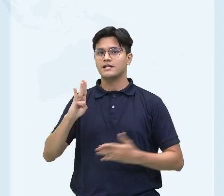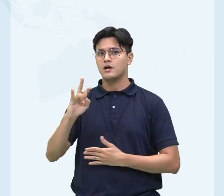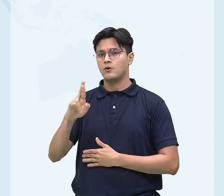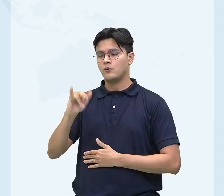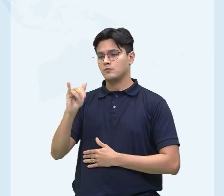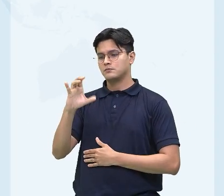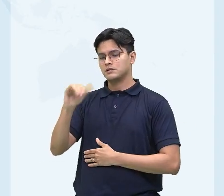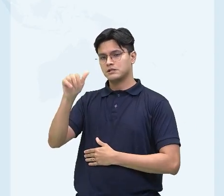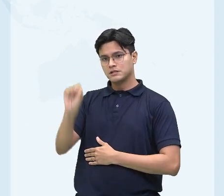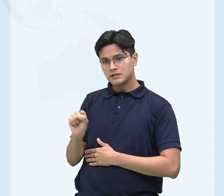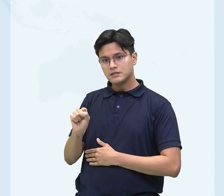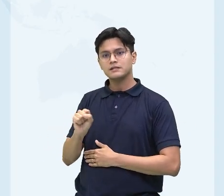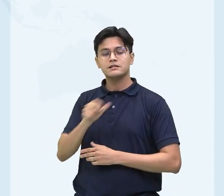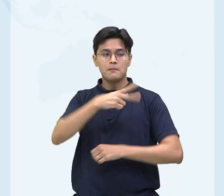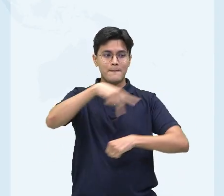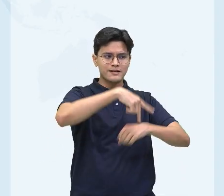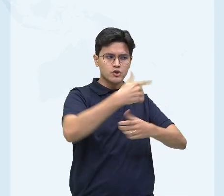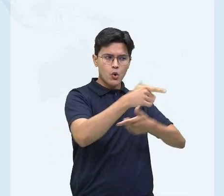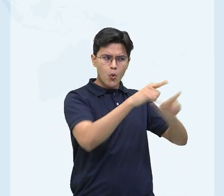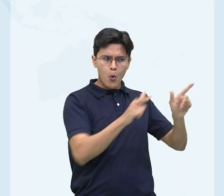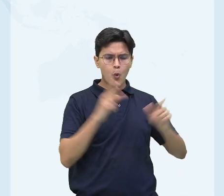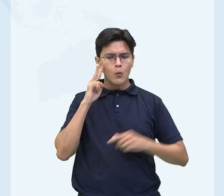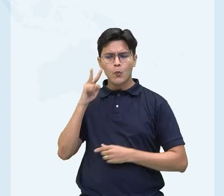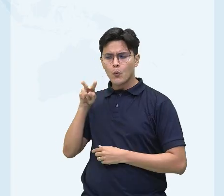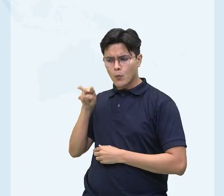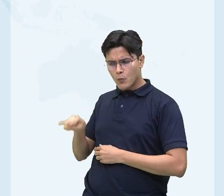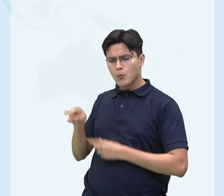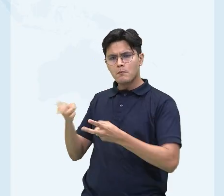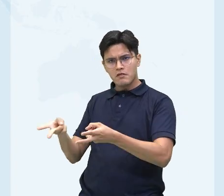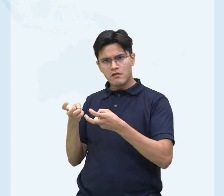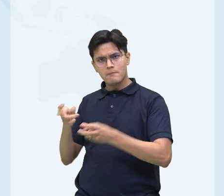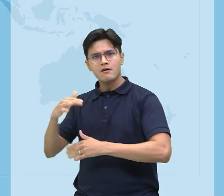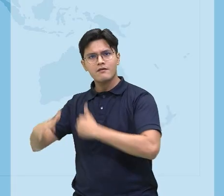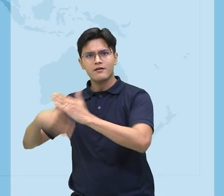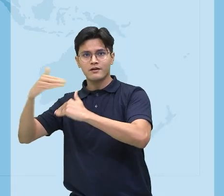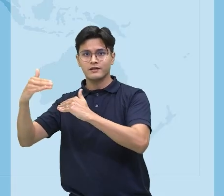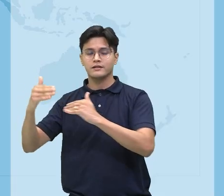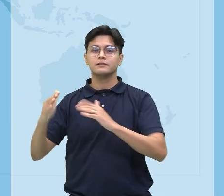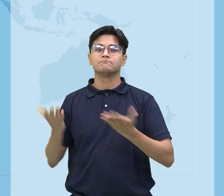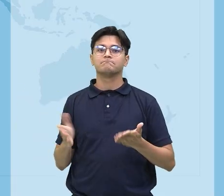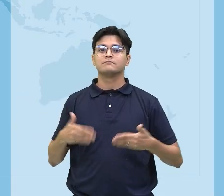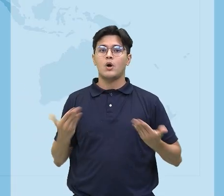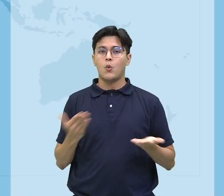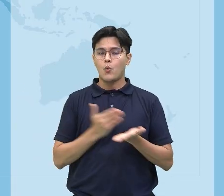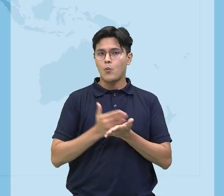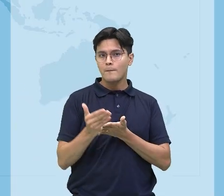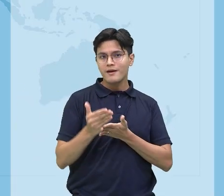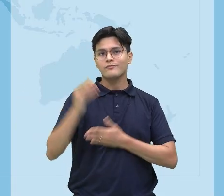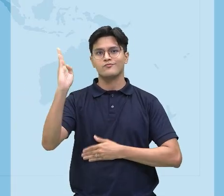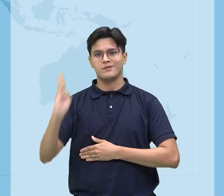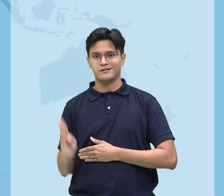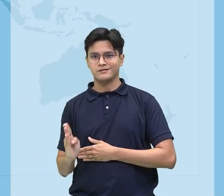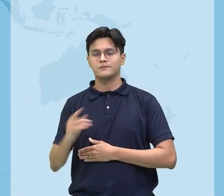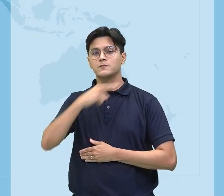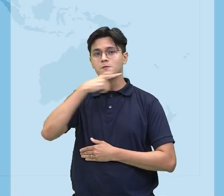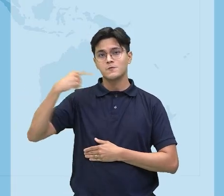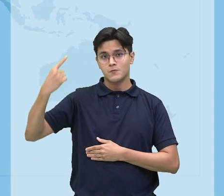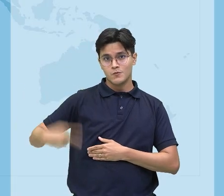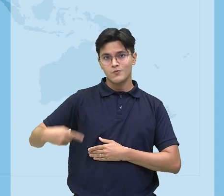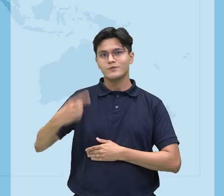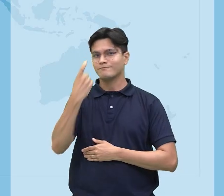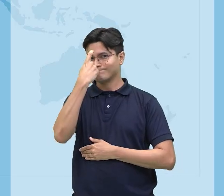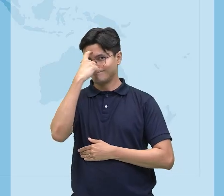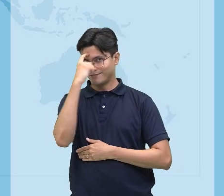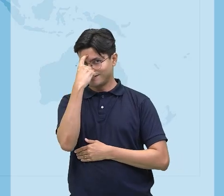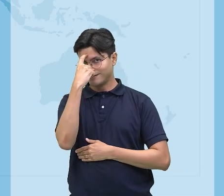a atenção. Então, tudo se inicia com o Brasil, a Rússia, né, a Índia, a